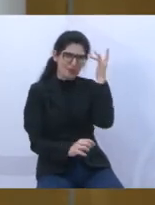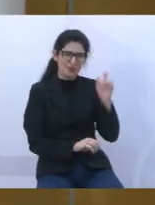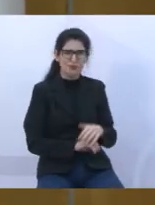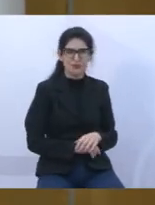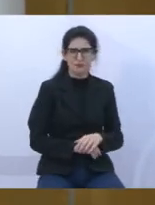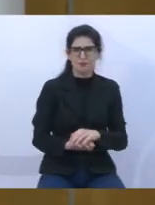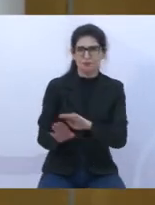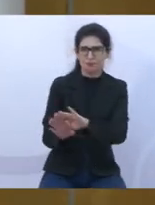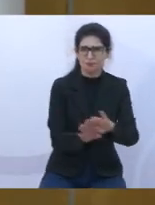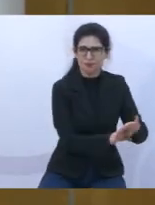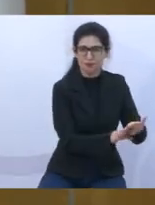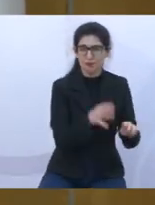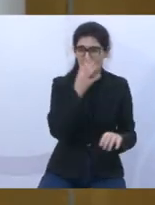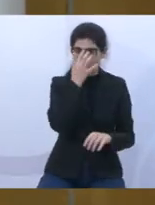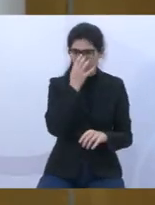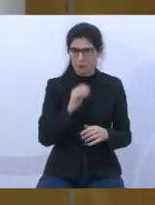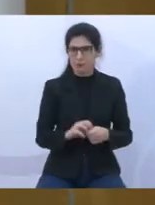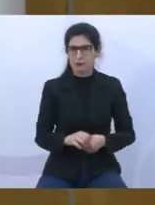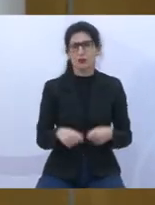população